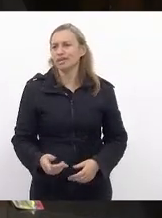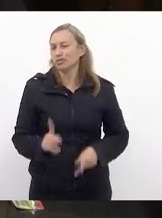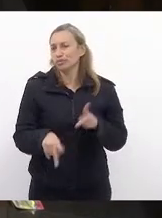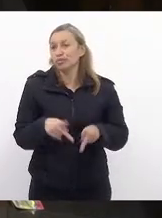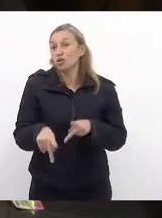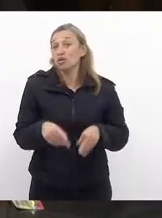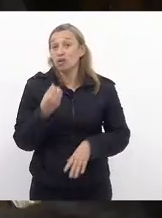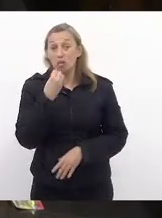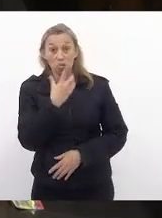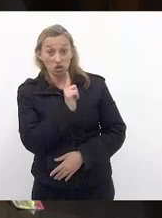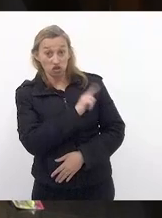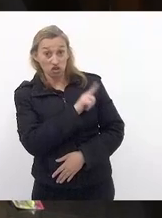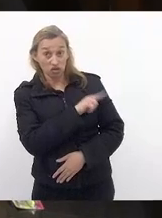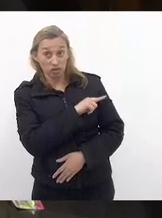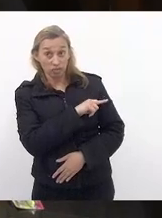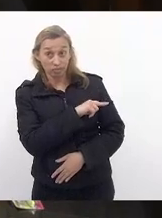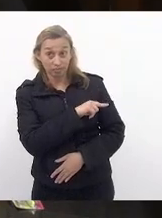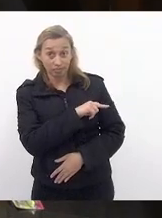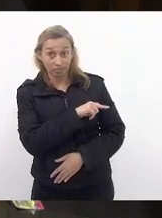boa gestão